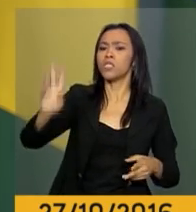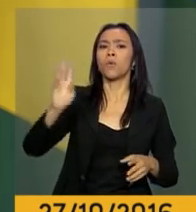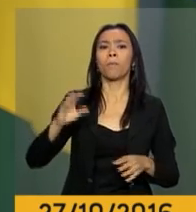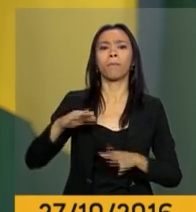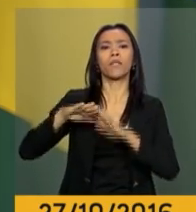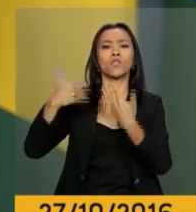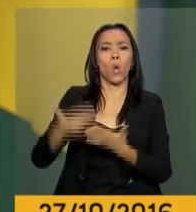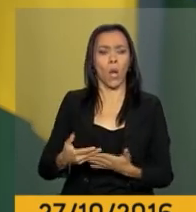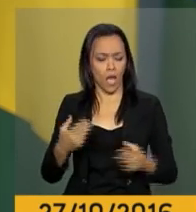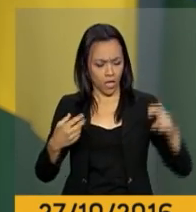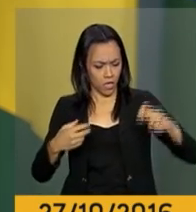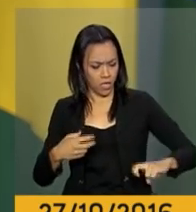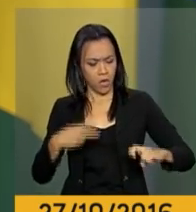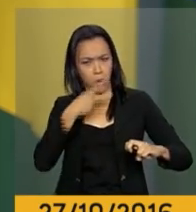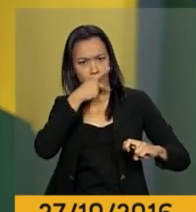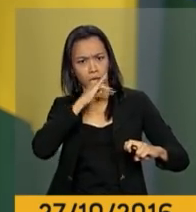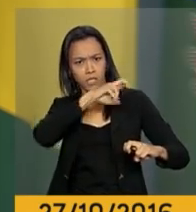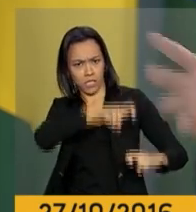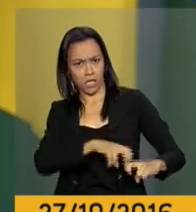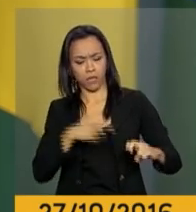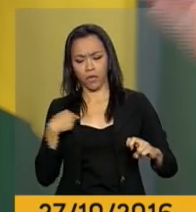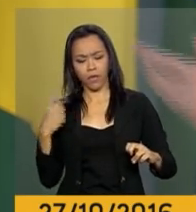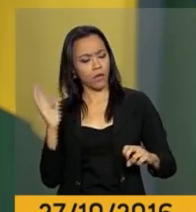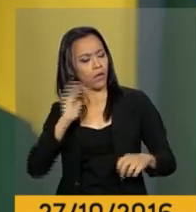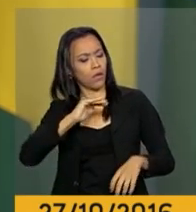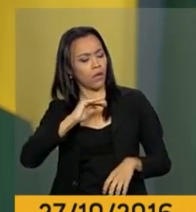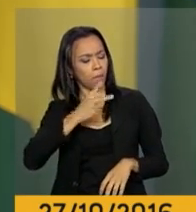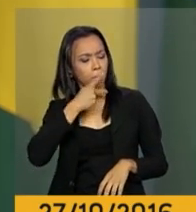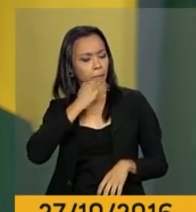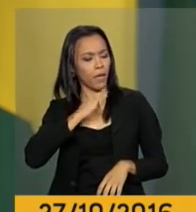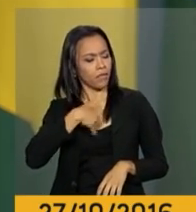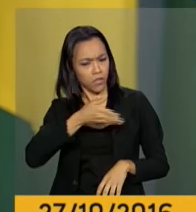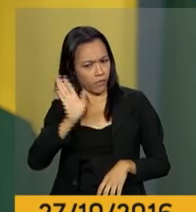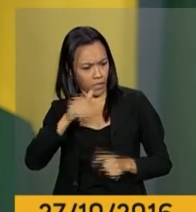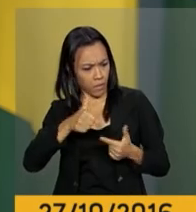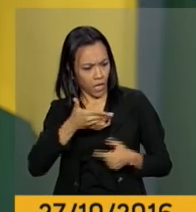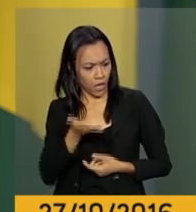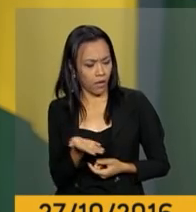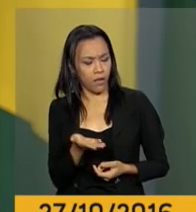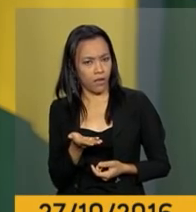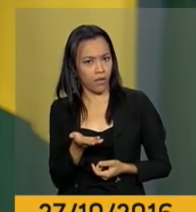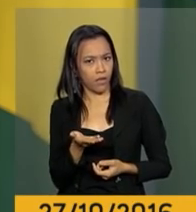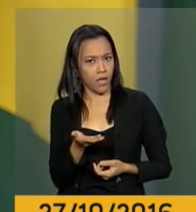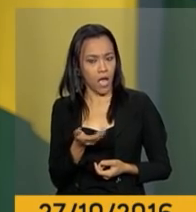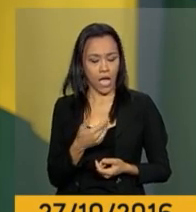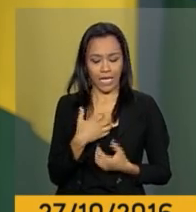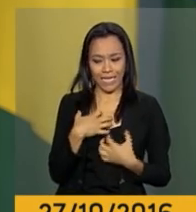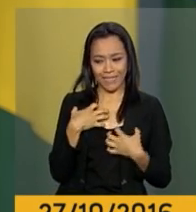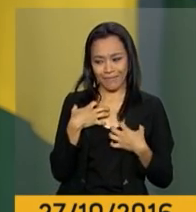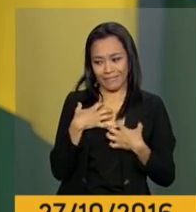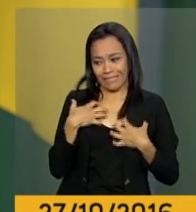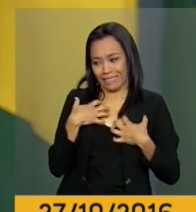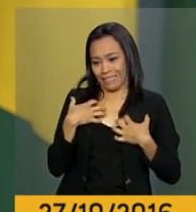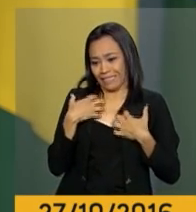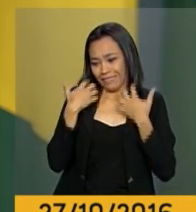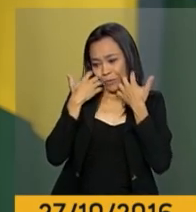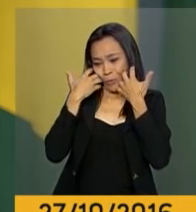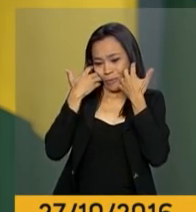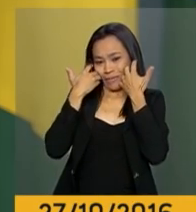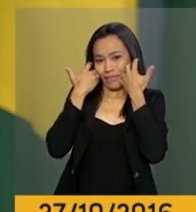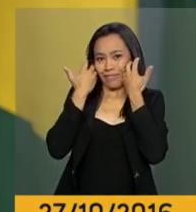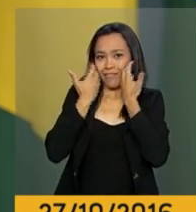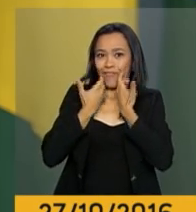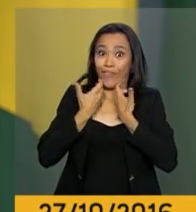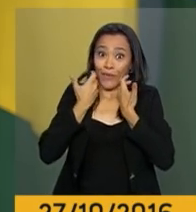café. E os filhos perguntaram: mas, papai, você não vai trabalhar? E ele ficou corado, ficou vermelho, ficou